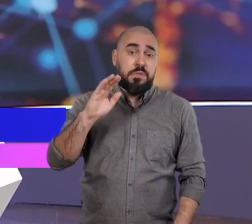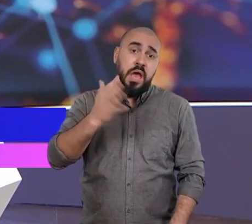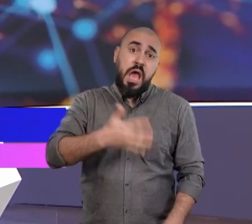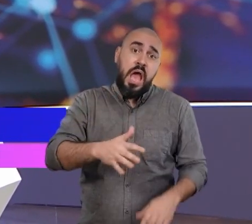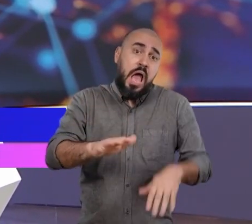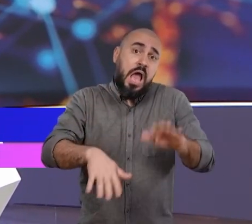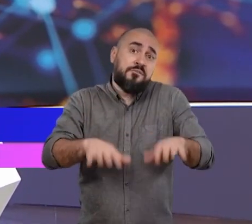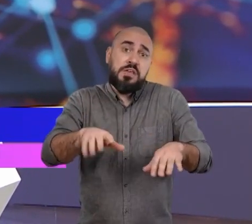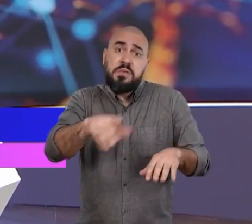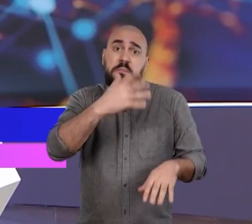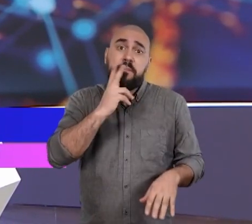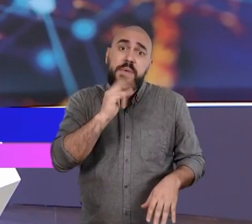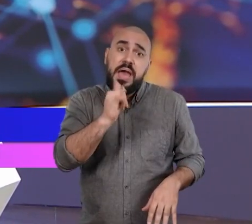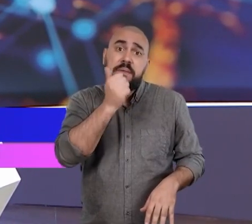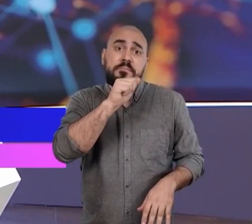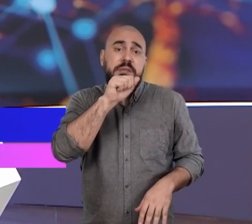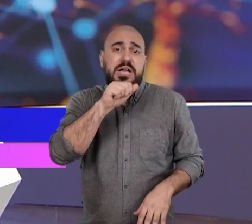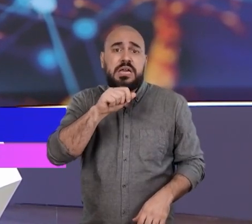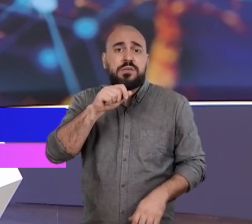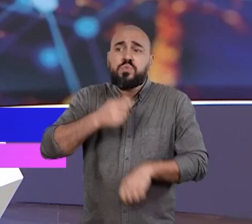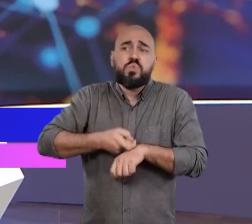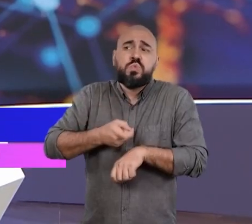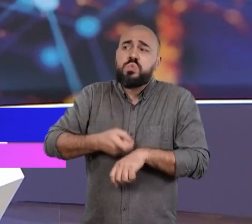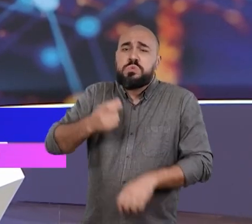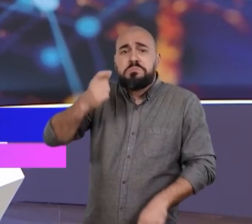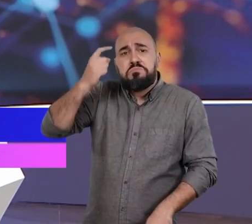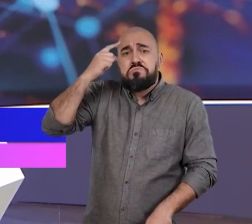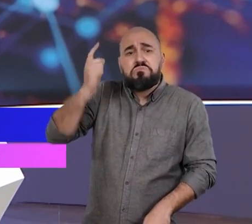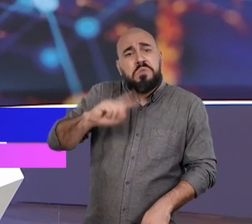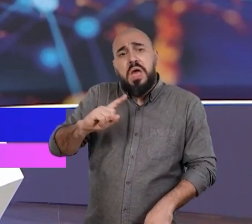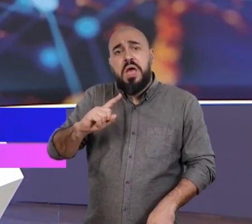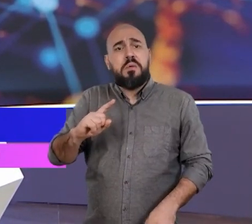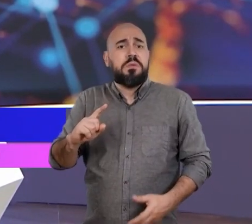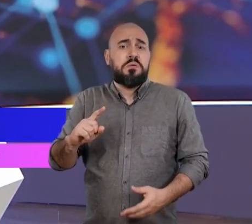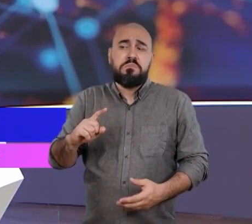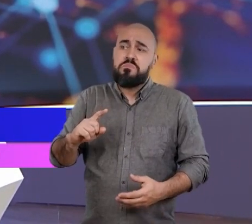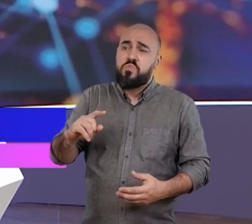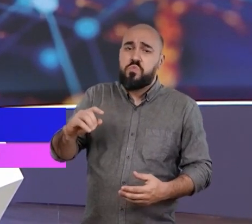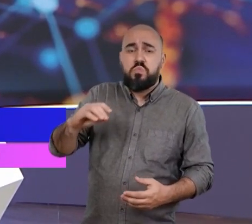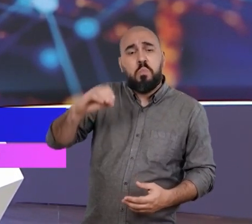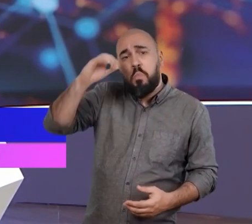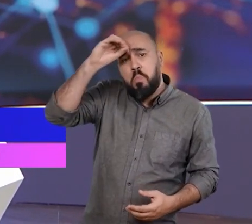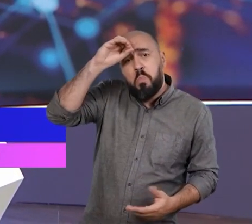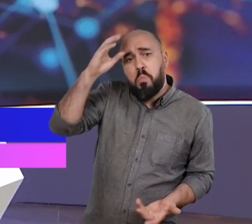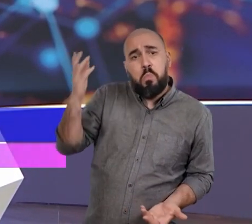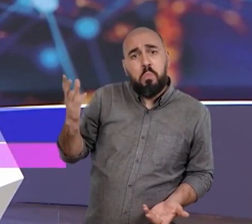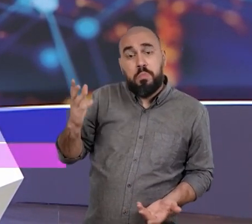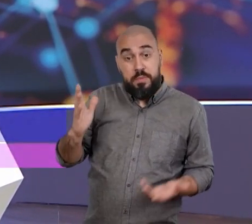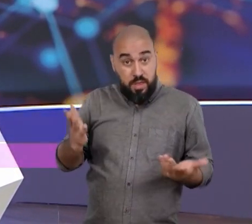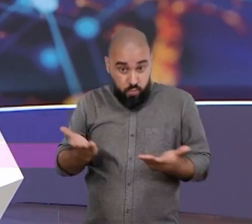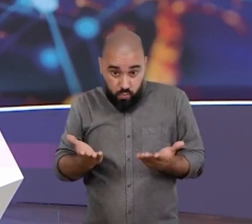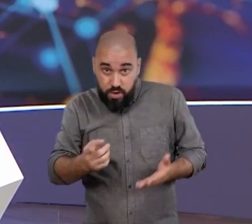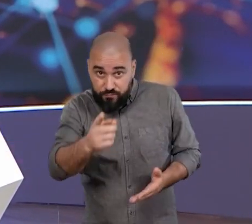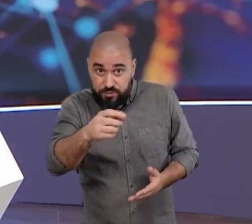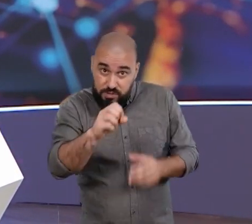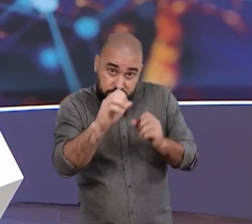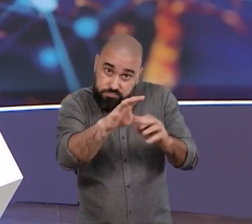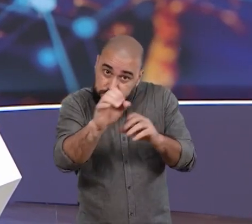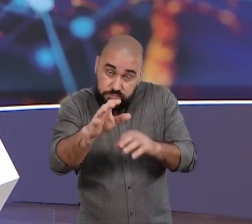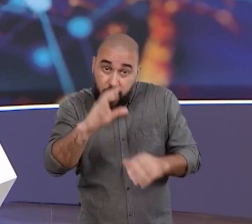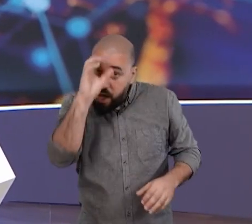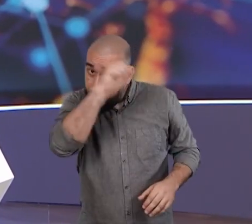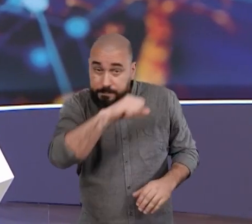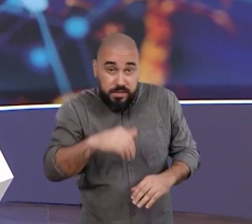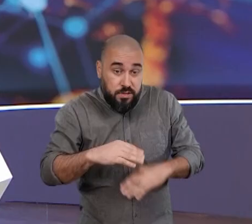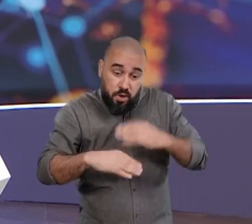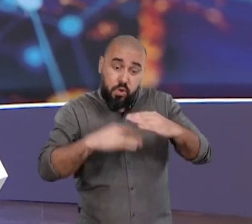entenderam e compreenderam, e agora você compreendeu. Portanto, tome uma decisão, entregue sua vida a Cristo Jesus e passe pela experiência